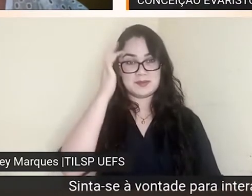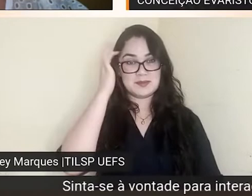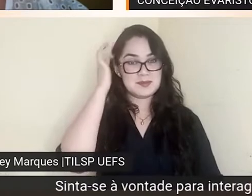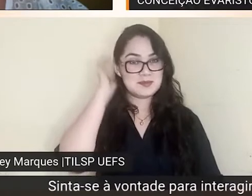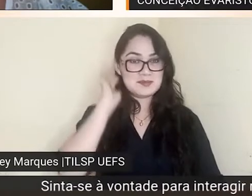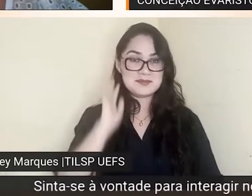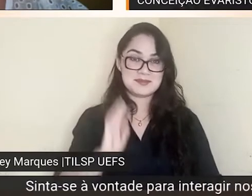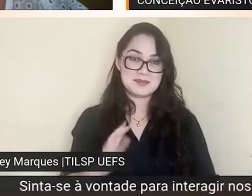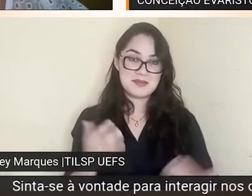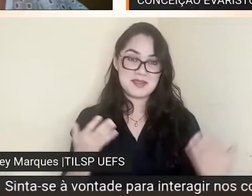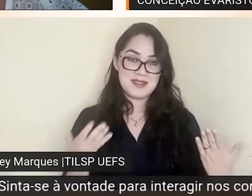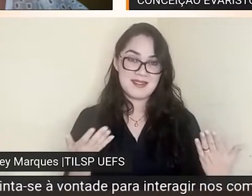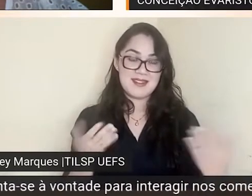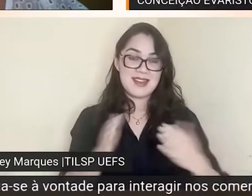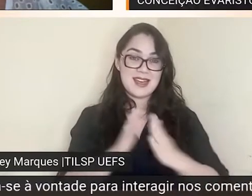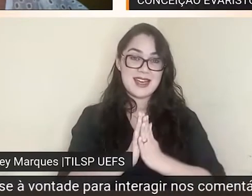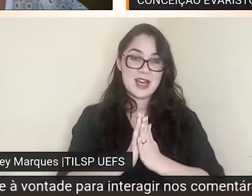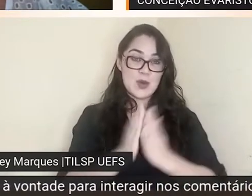talvez